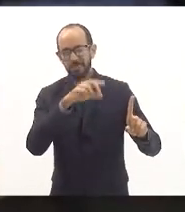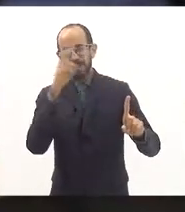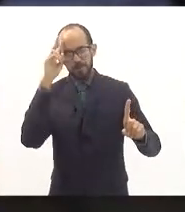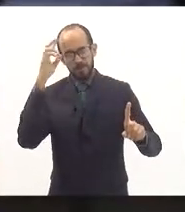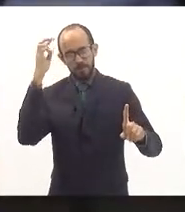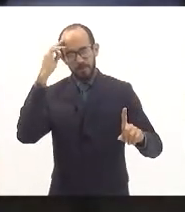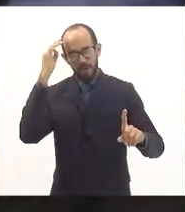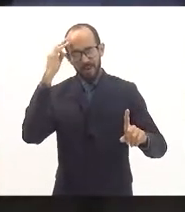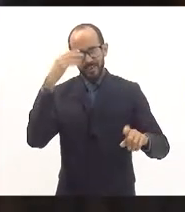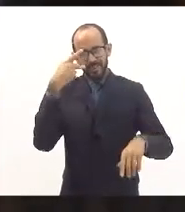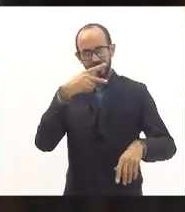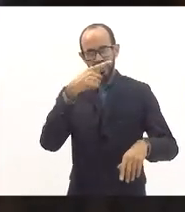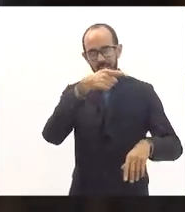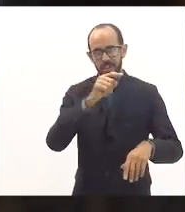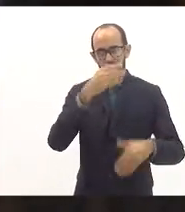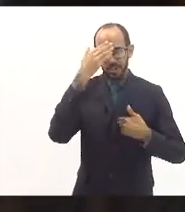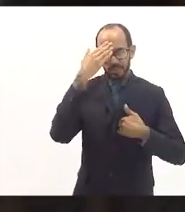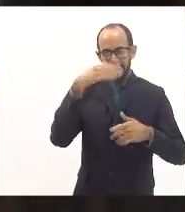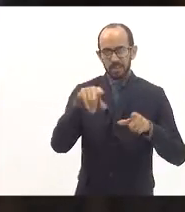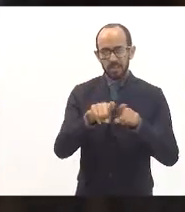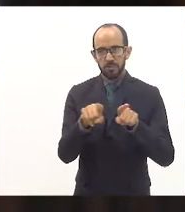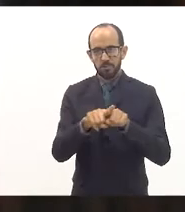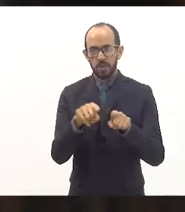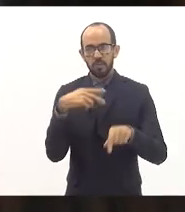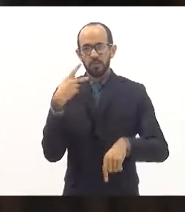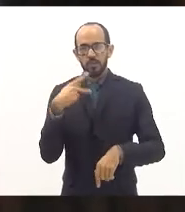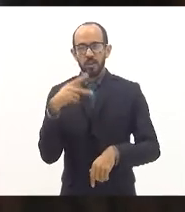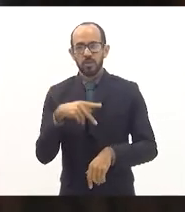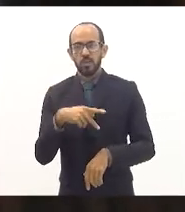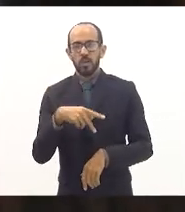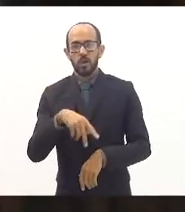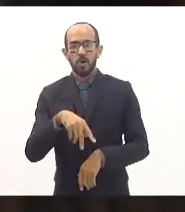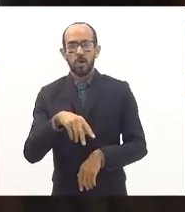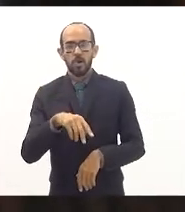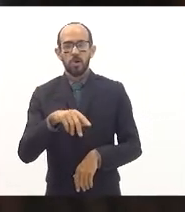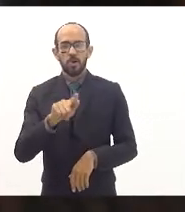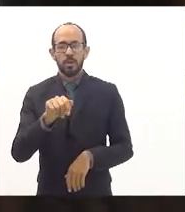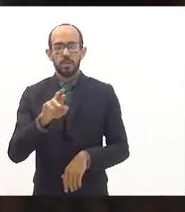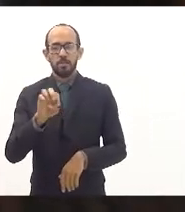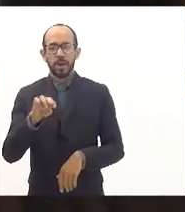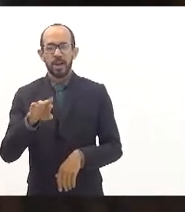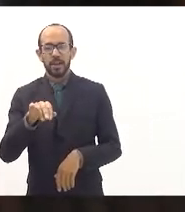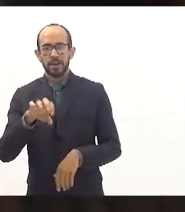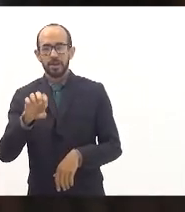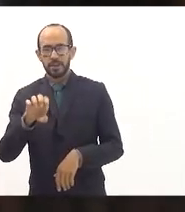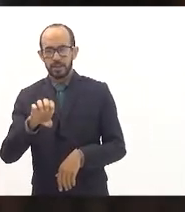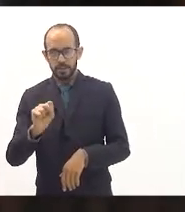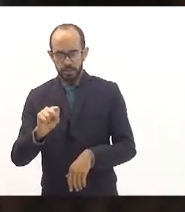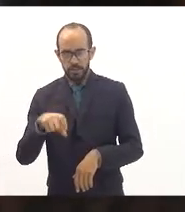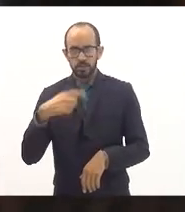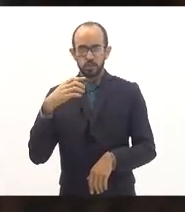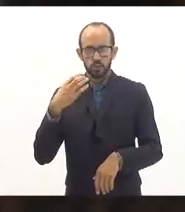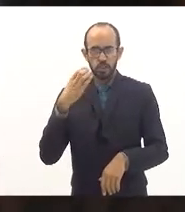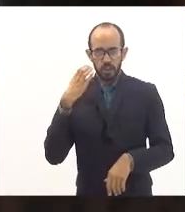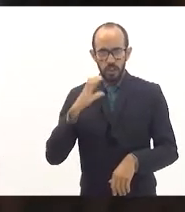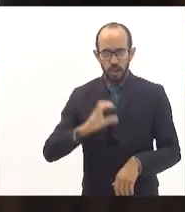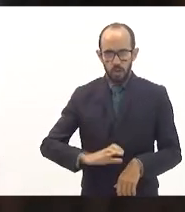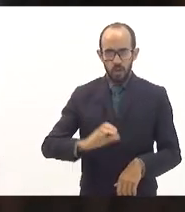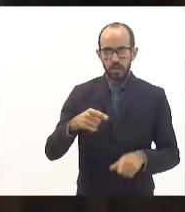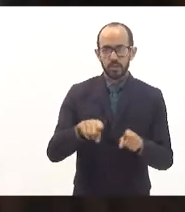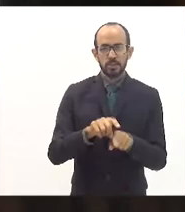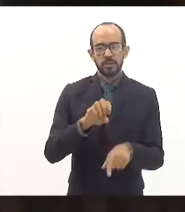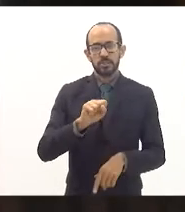Brizola. Agradecer ao nosso querido vereador Binho Guimarães, vereador de Niterói, Sérgio